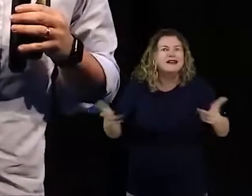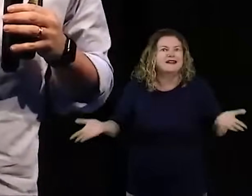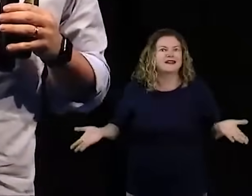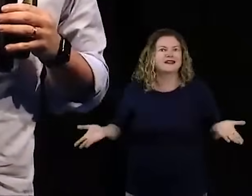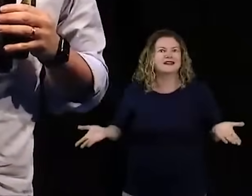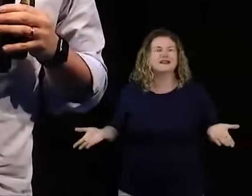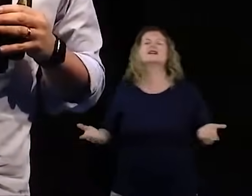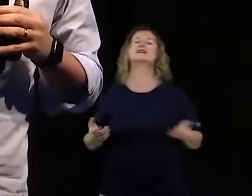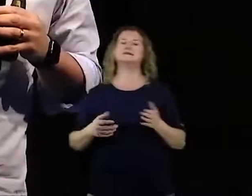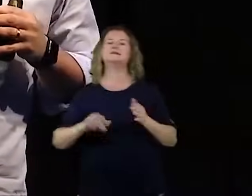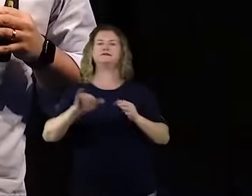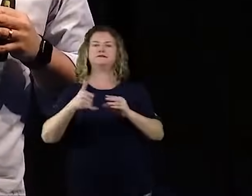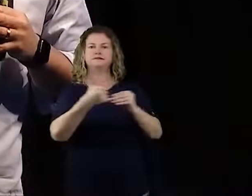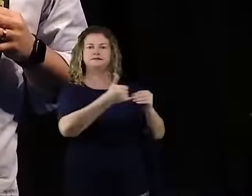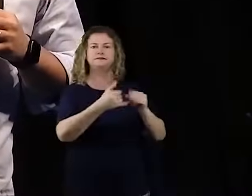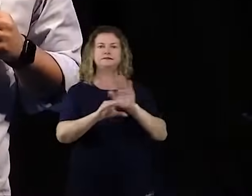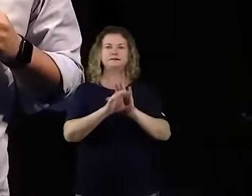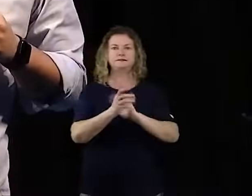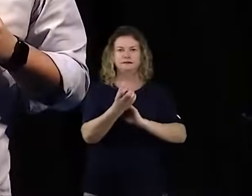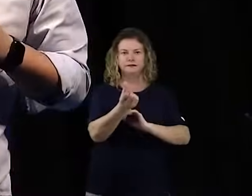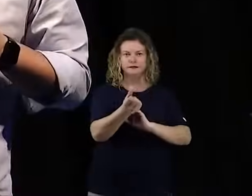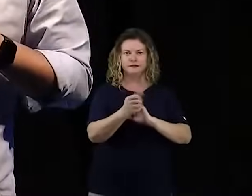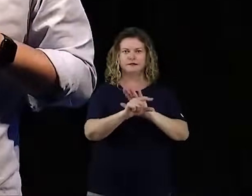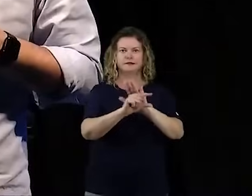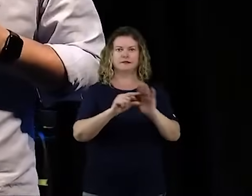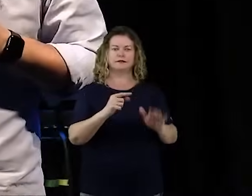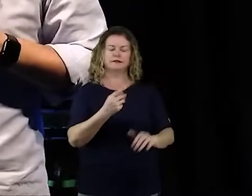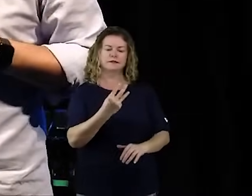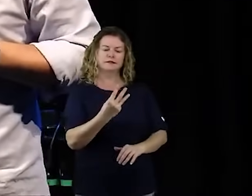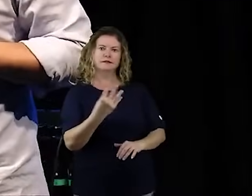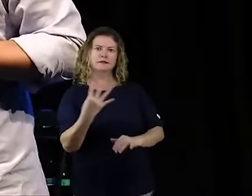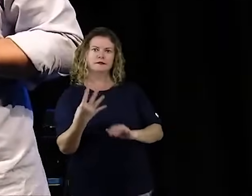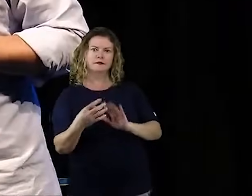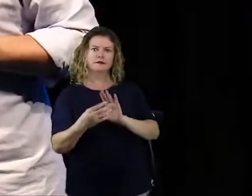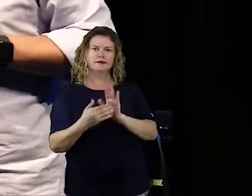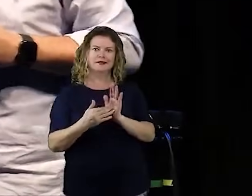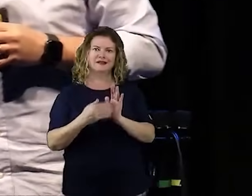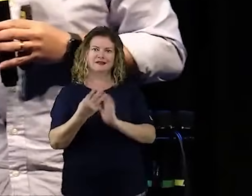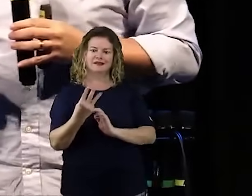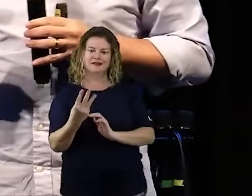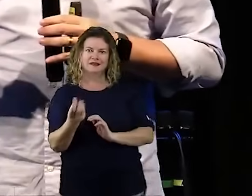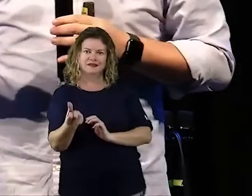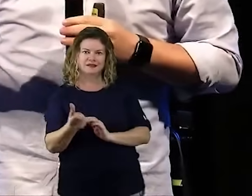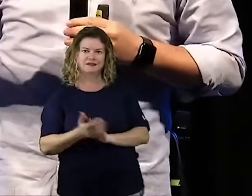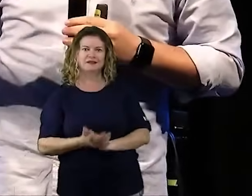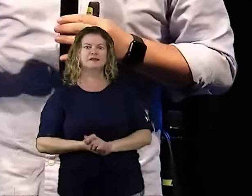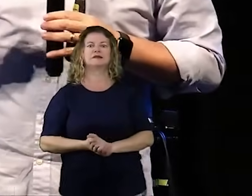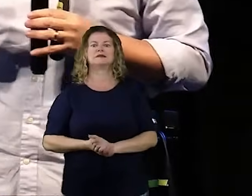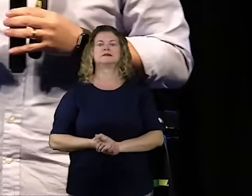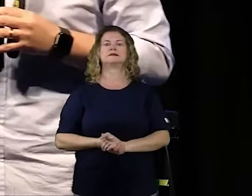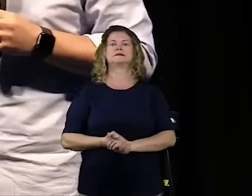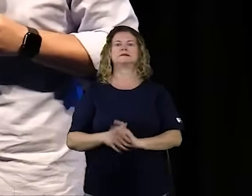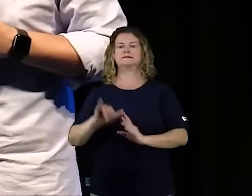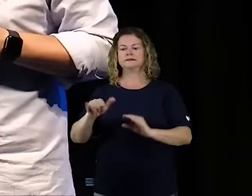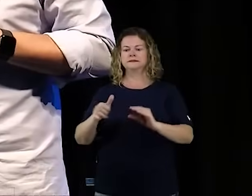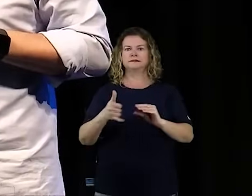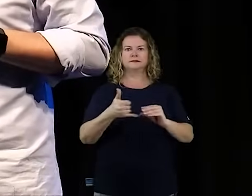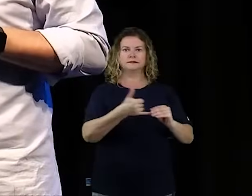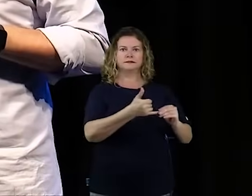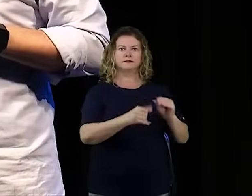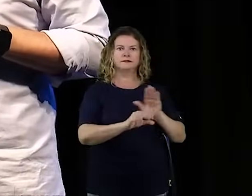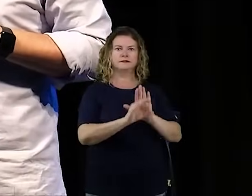34 a 36 você pode colocar para mim jesué Capítulo